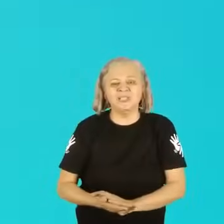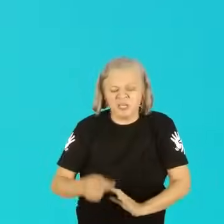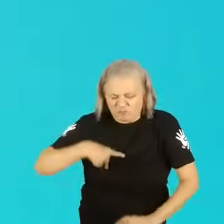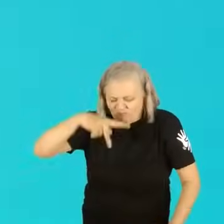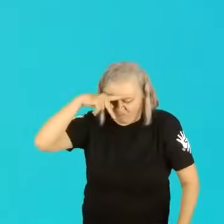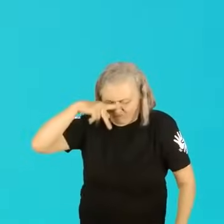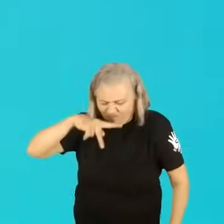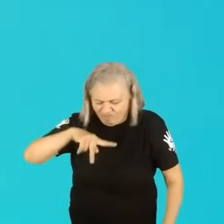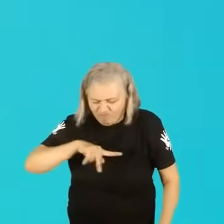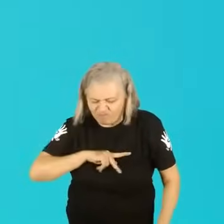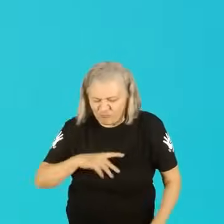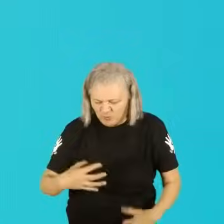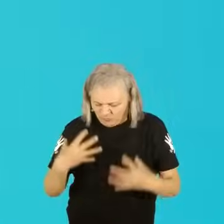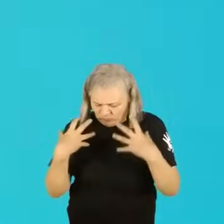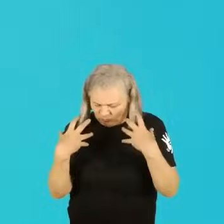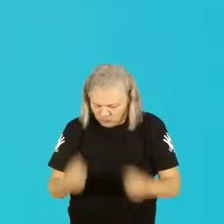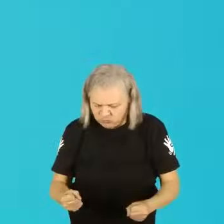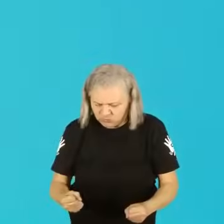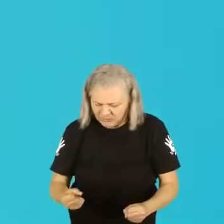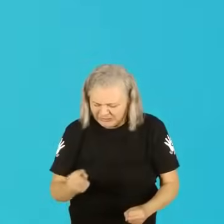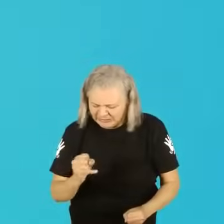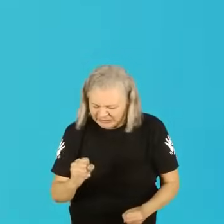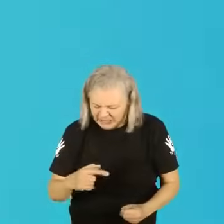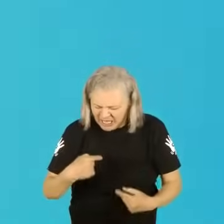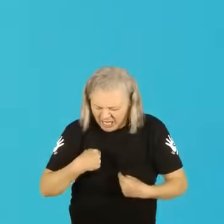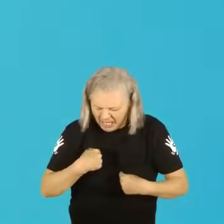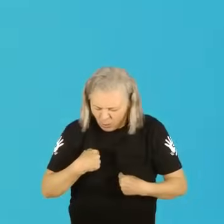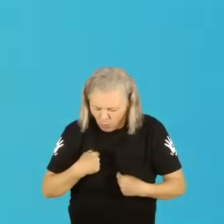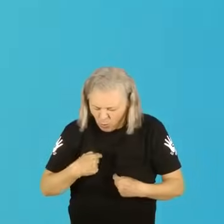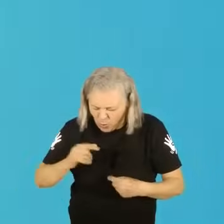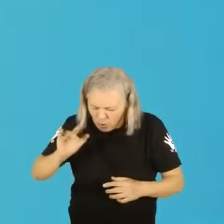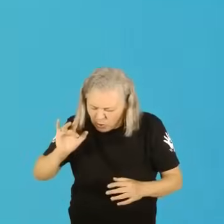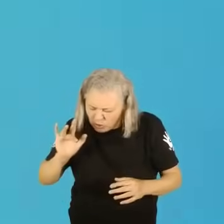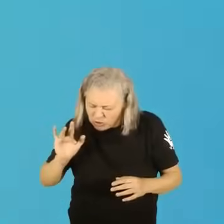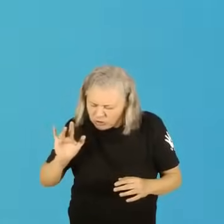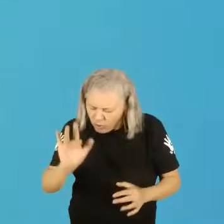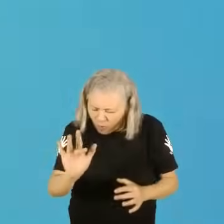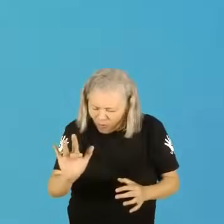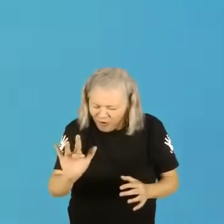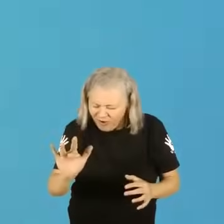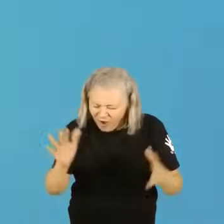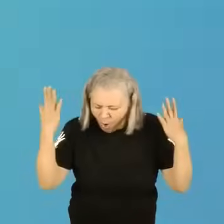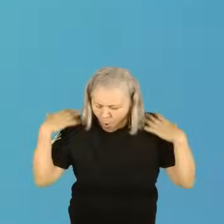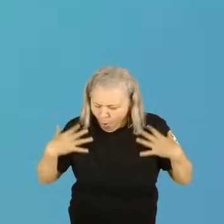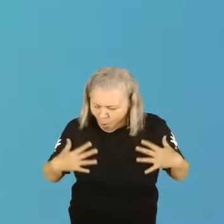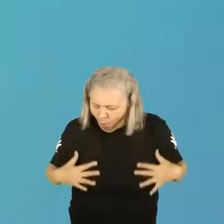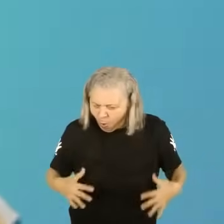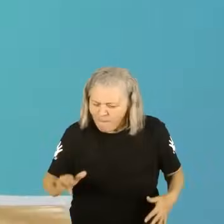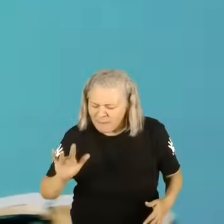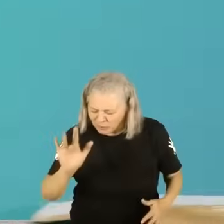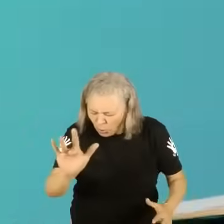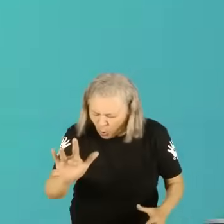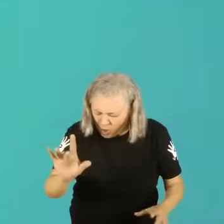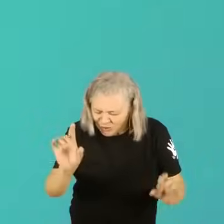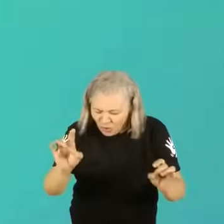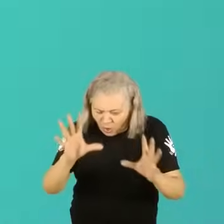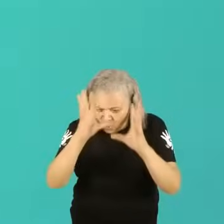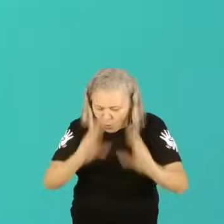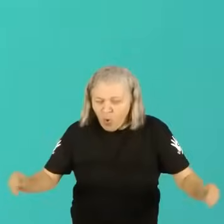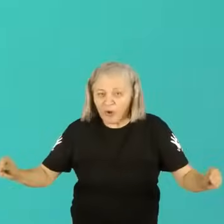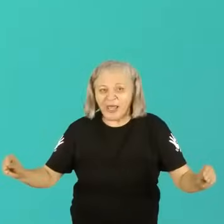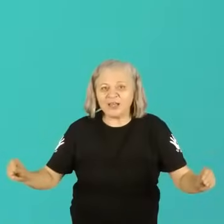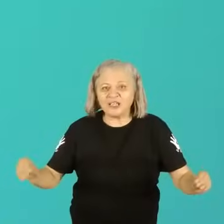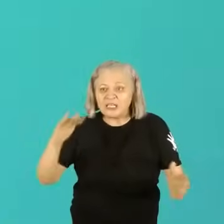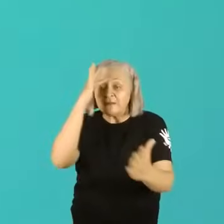mesma: se eu apenas lhe tocar o manto. Deixa eu explicar uma coisa com você.